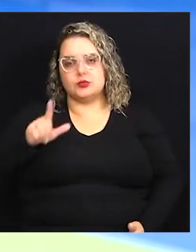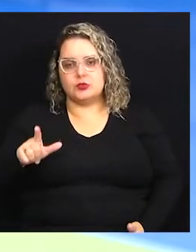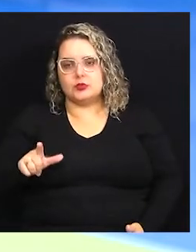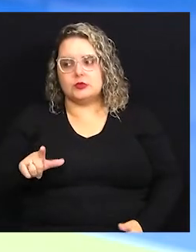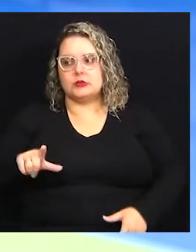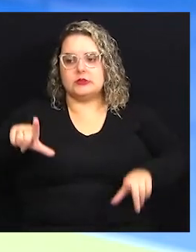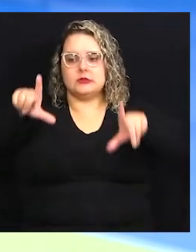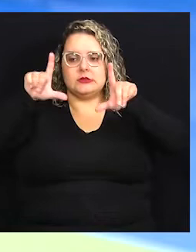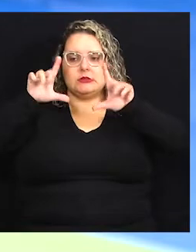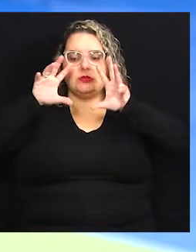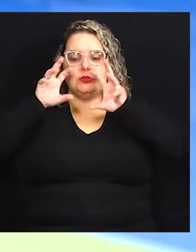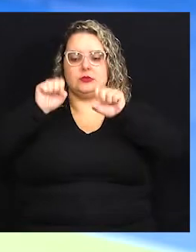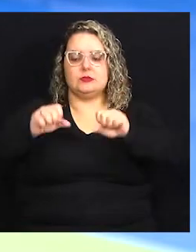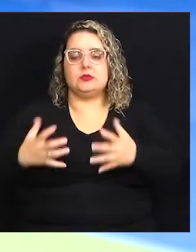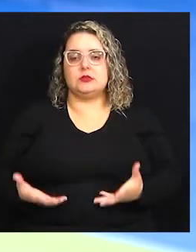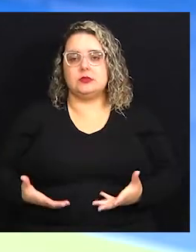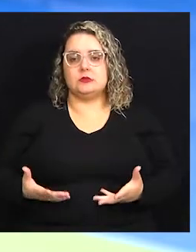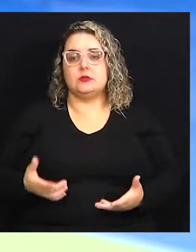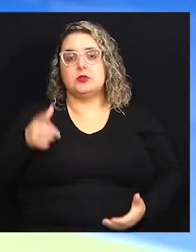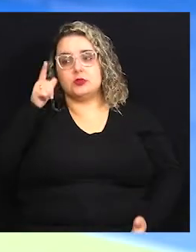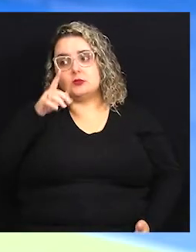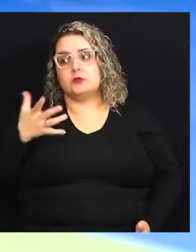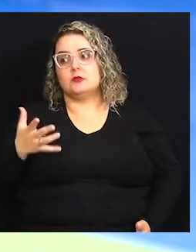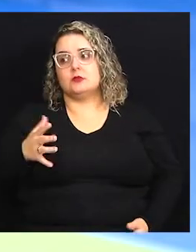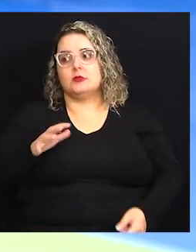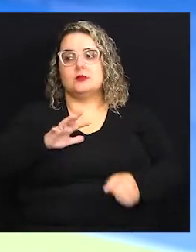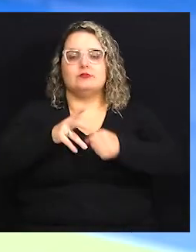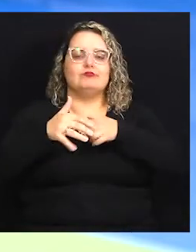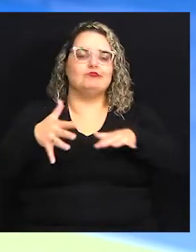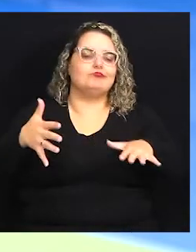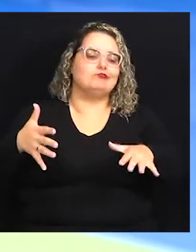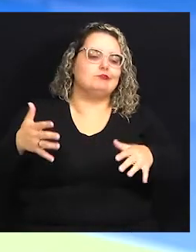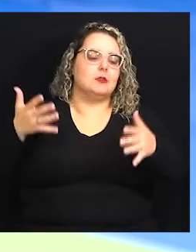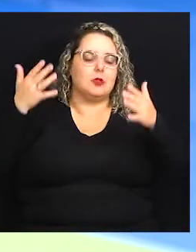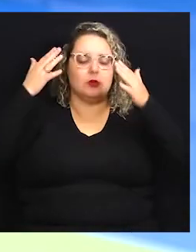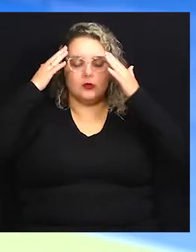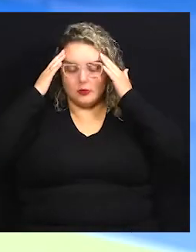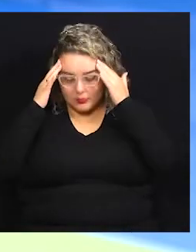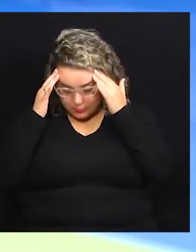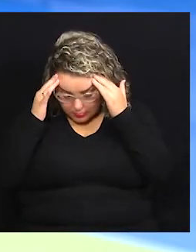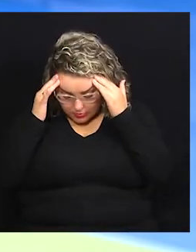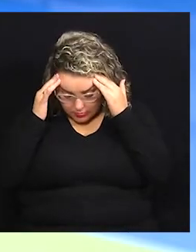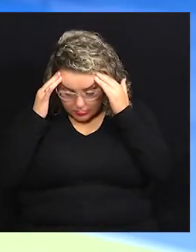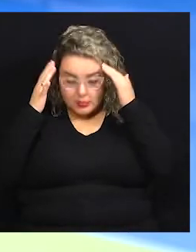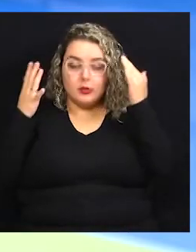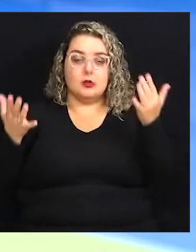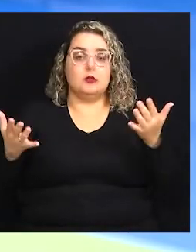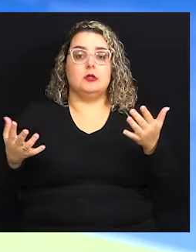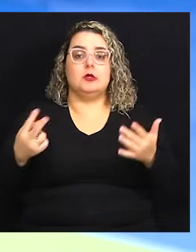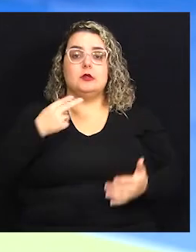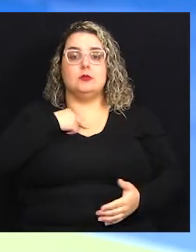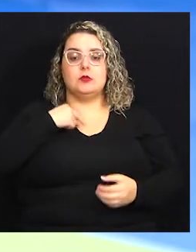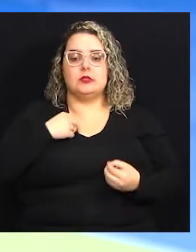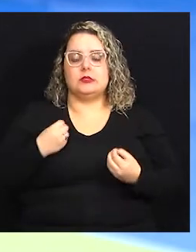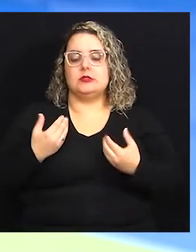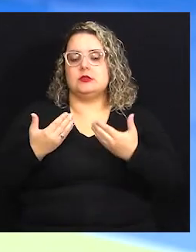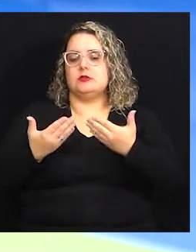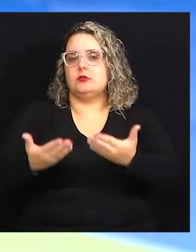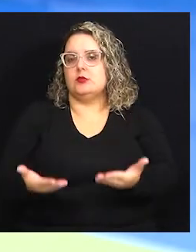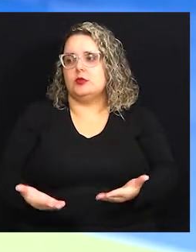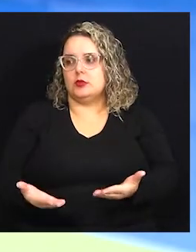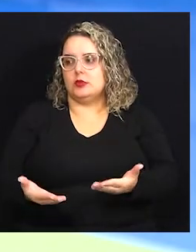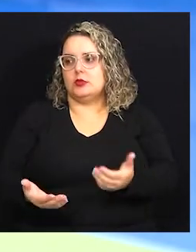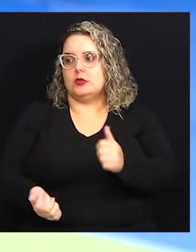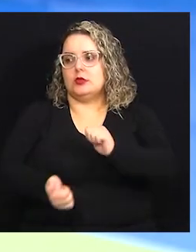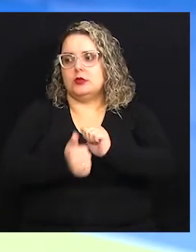imagem que estava arranhada, conseguimos. Só que aí a pandemia pega a gente de surpresa. Então você não poderia expor